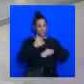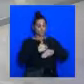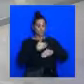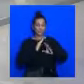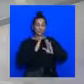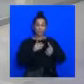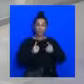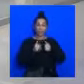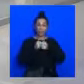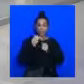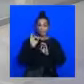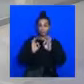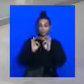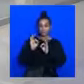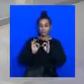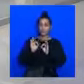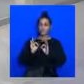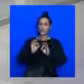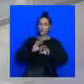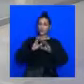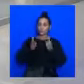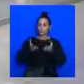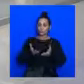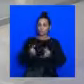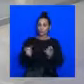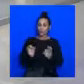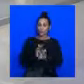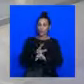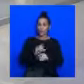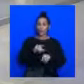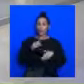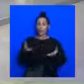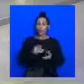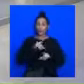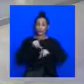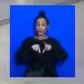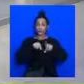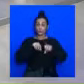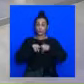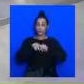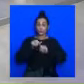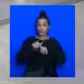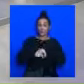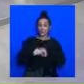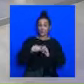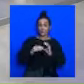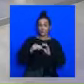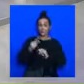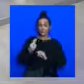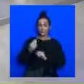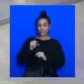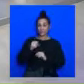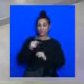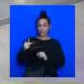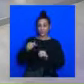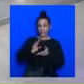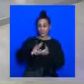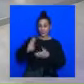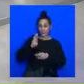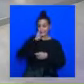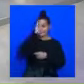procedimento prévio aqui, preparando os globos. E hoje, olha, o Super 7 Concurso 287 tem prêmio estimado